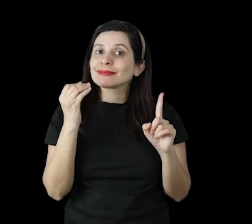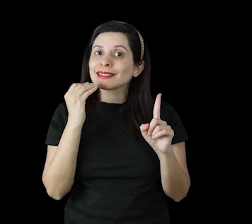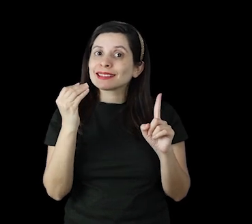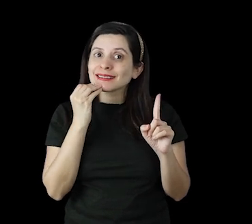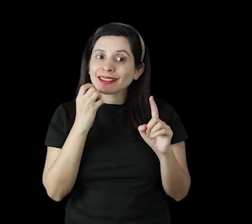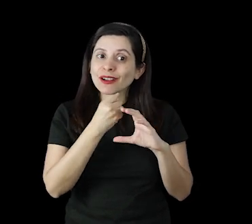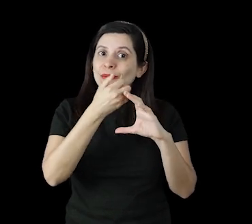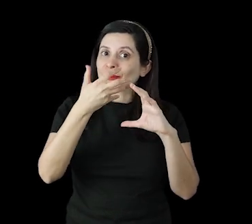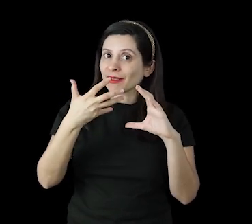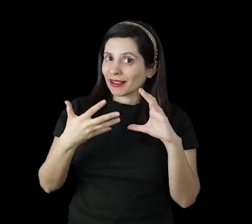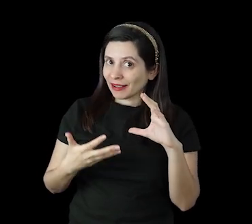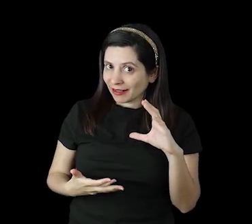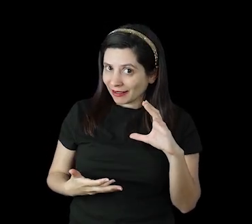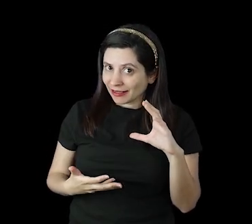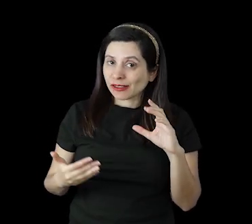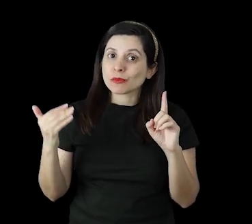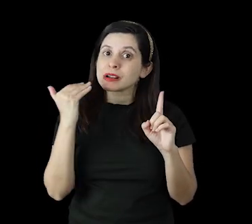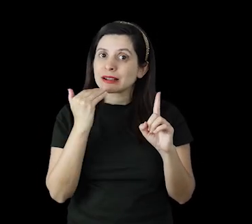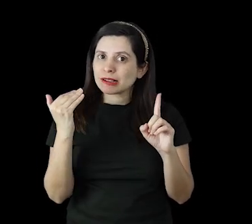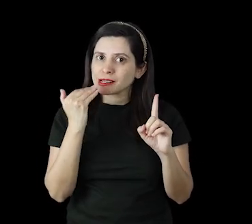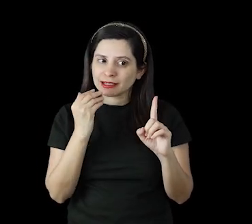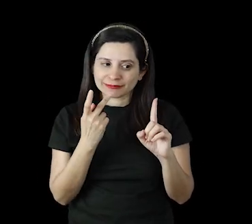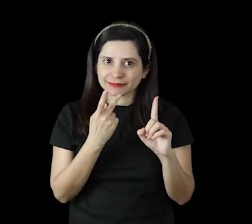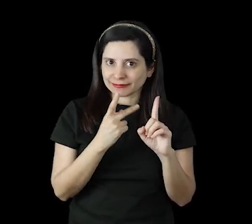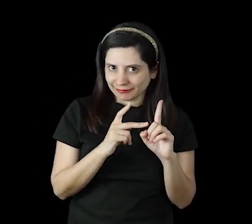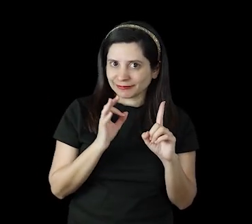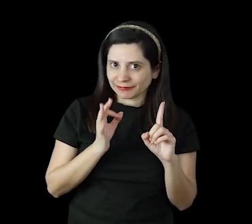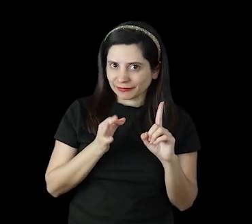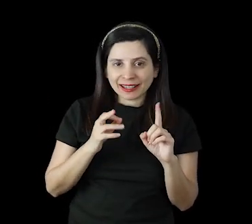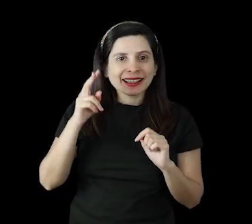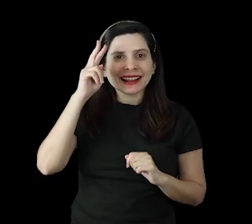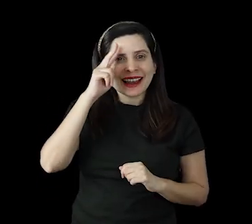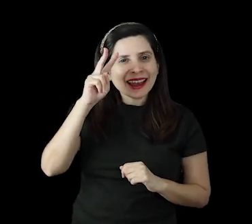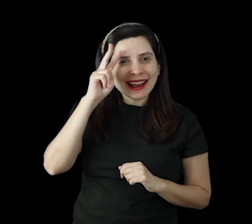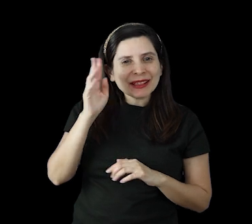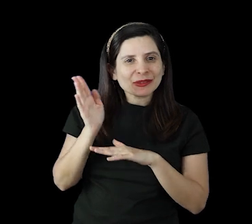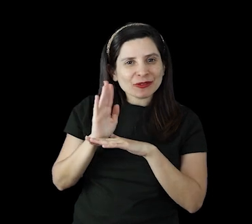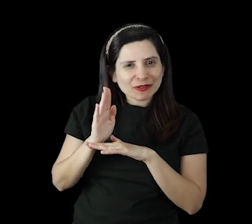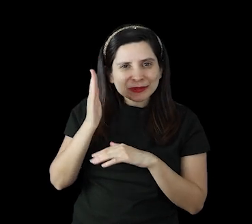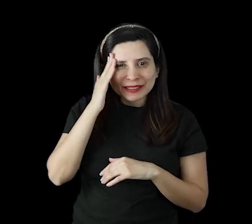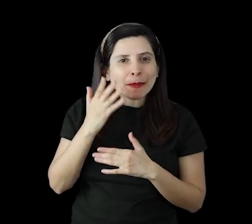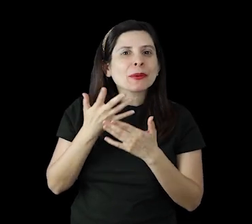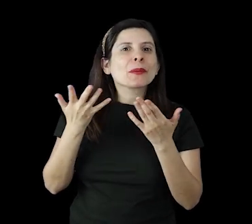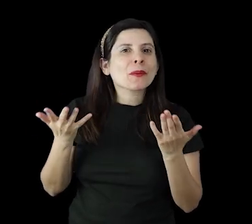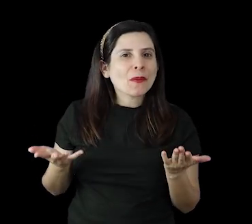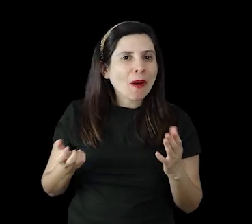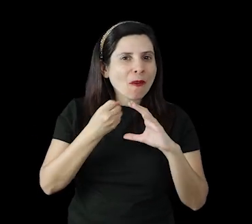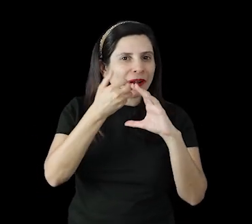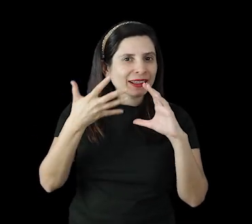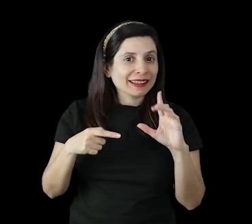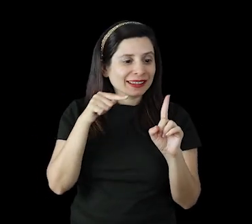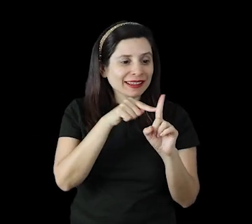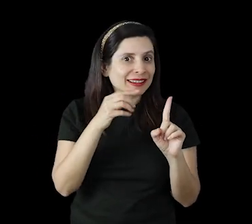uma característica e uma falha desse personagem, né. E aí vocês lembram desse filme, vocês sabem qual que é a característica que ele está